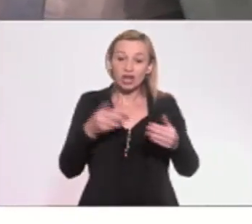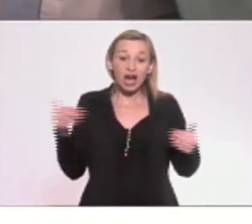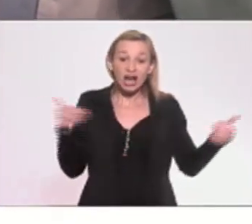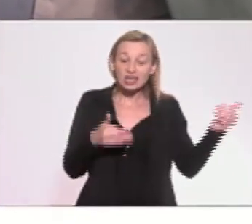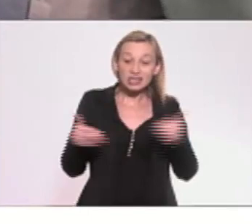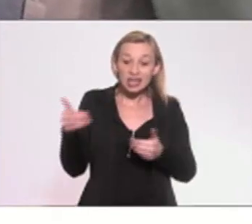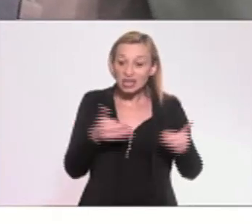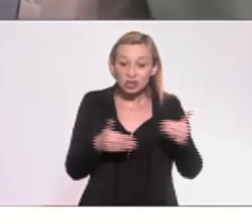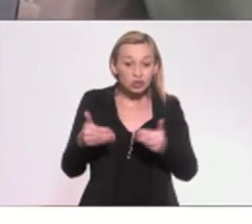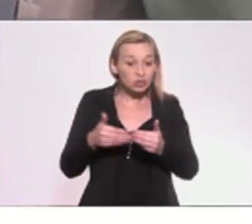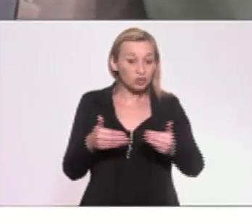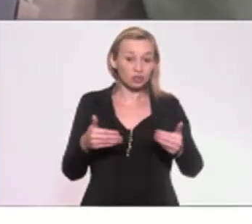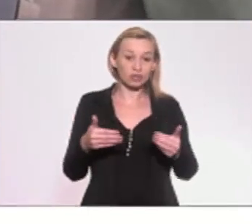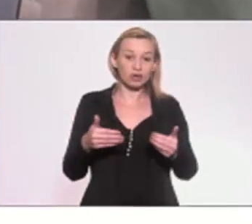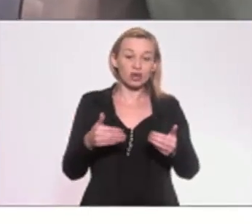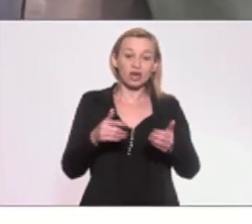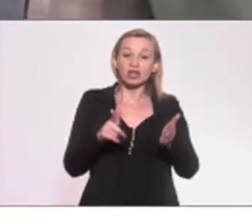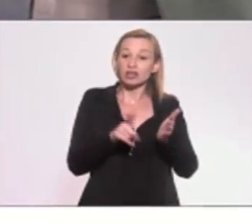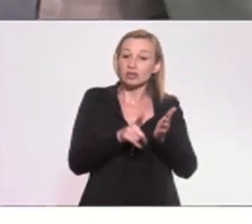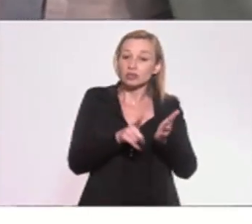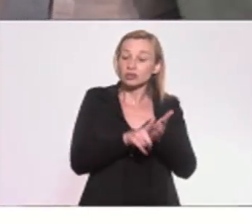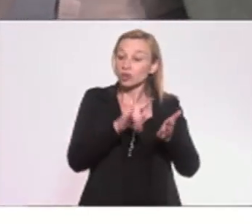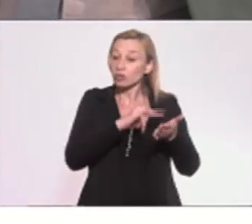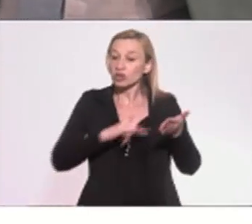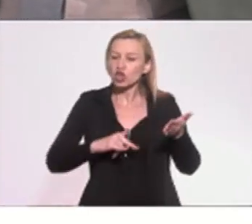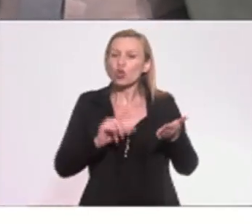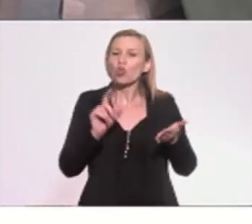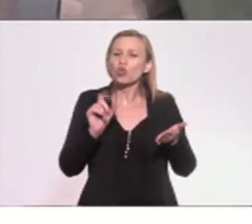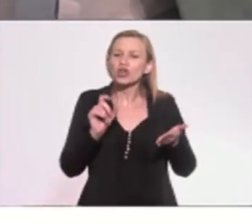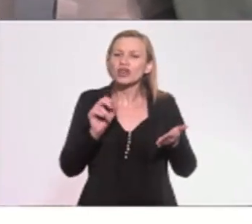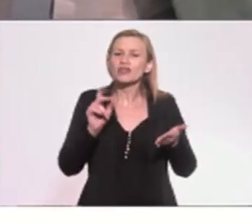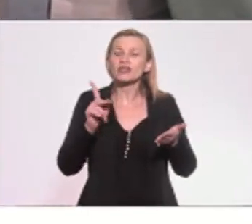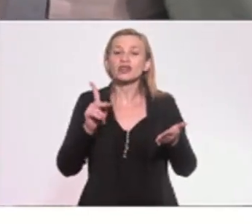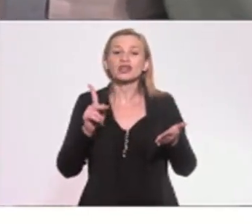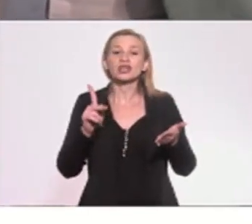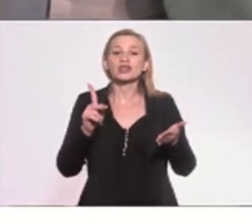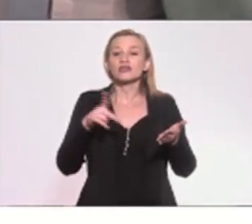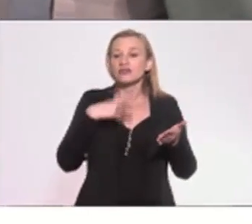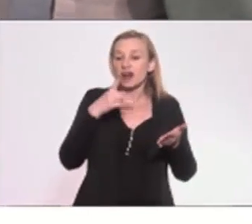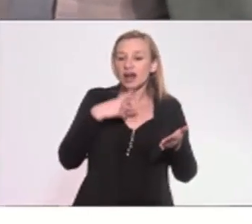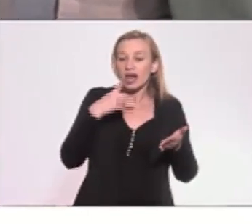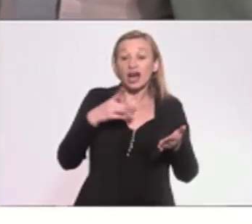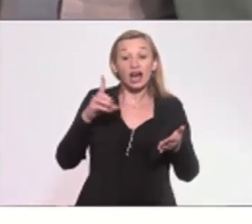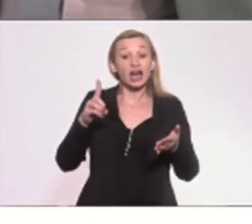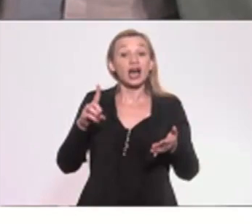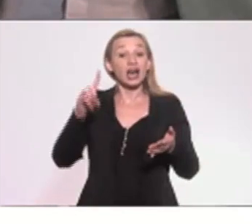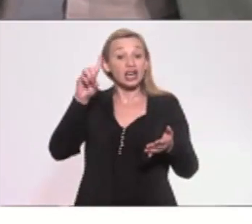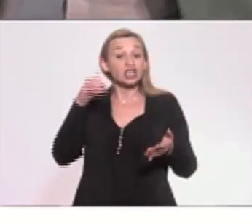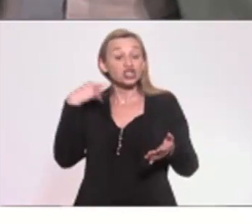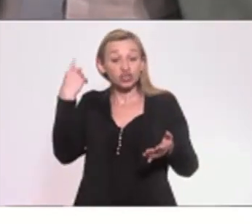aos autos para saber o que fala advogado de defesa